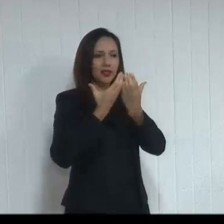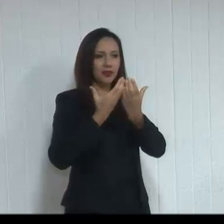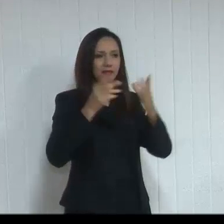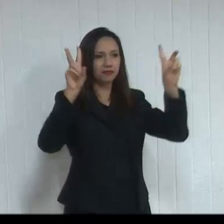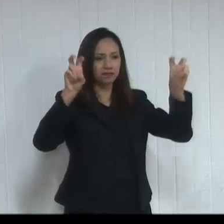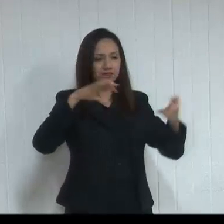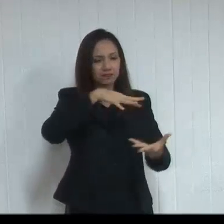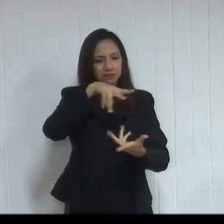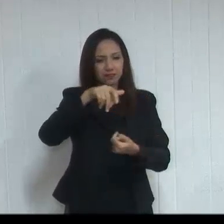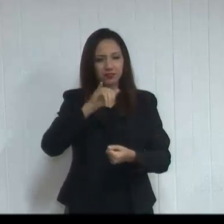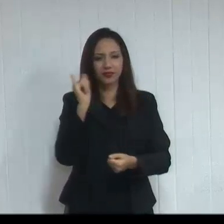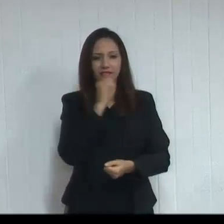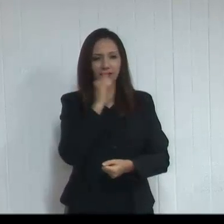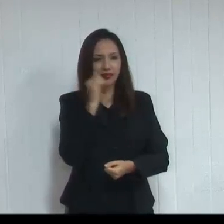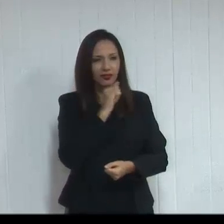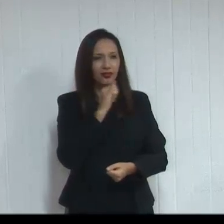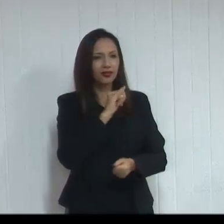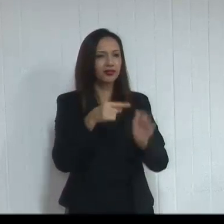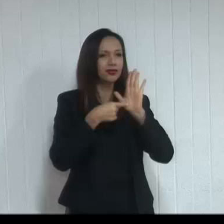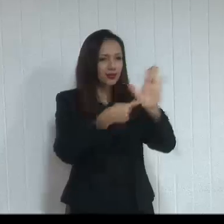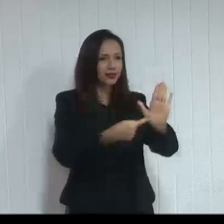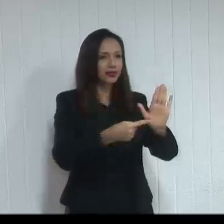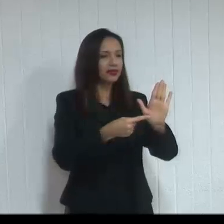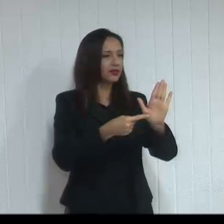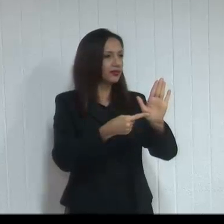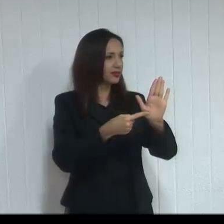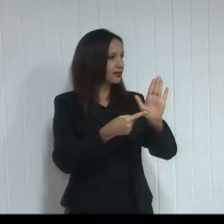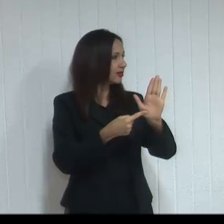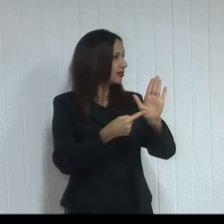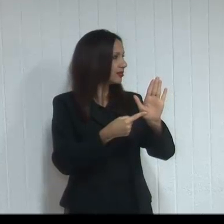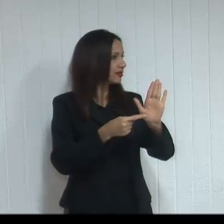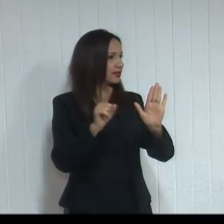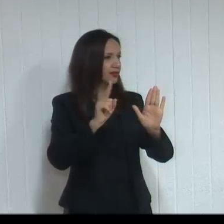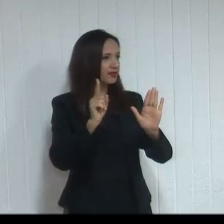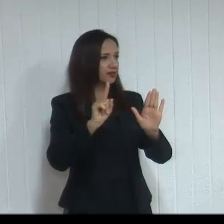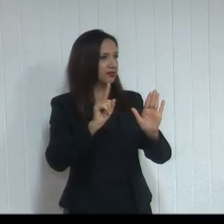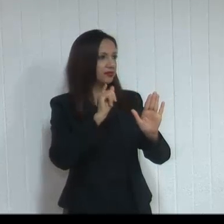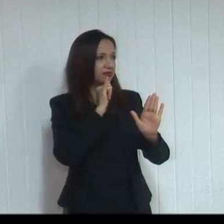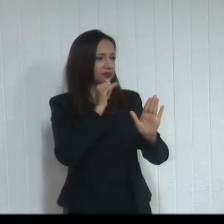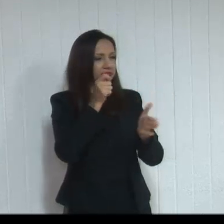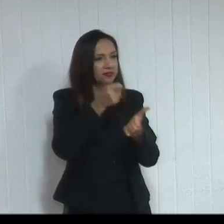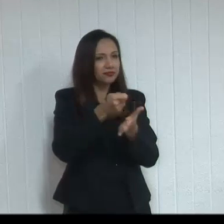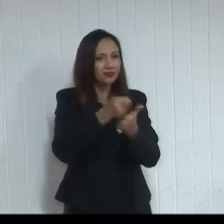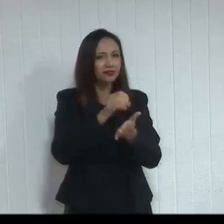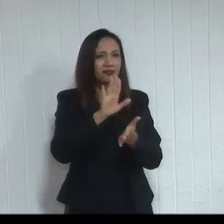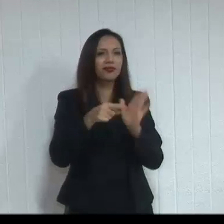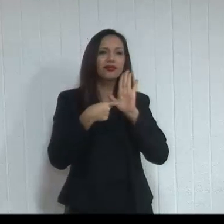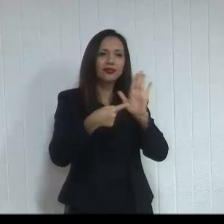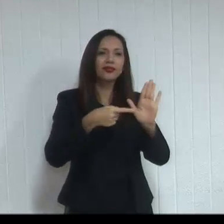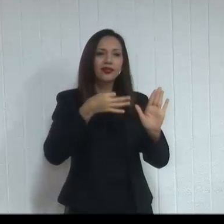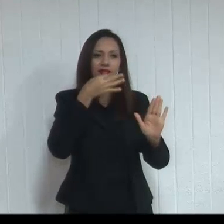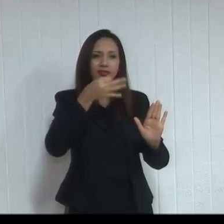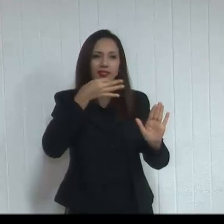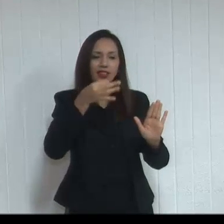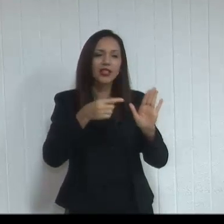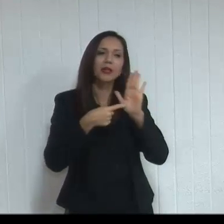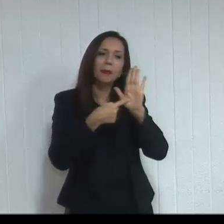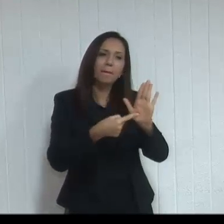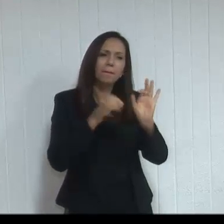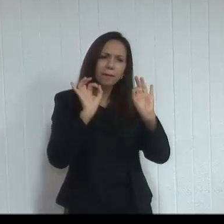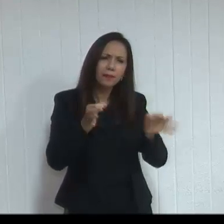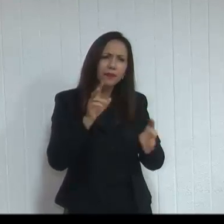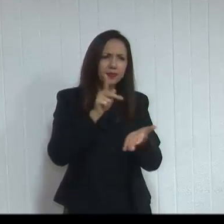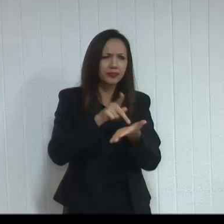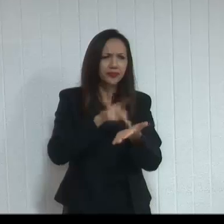e eu trouxe de propósito essa questão, que não é uma cobrança, mas uma indicação mesmo, literalmente, para a